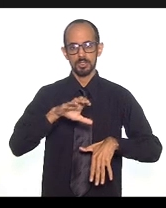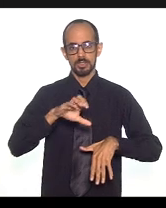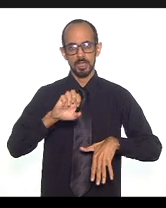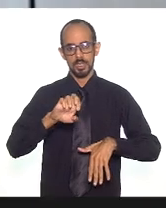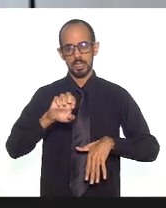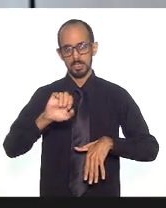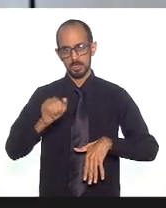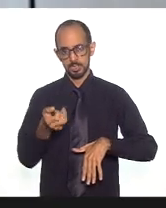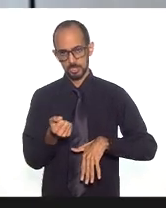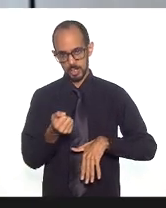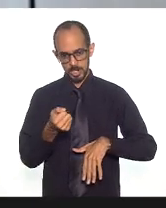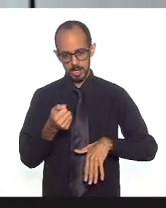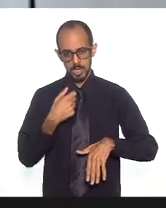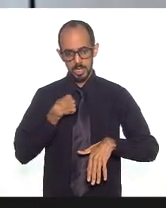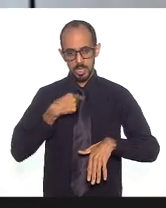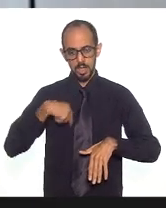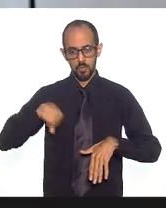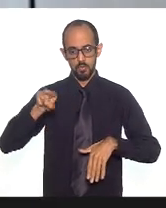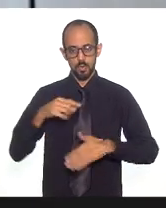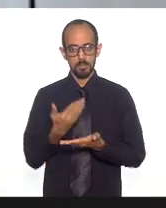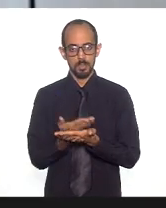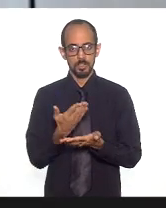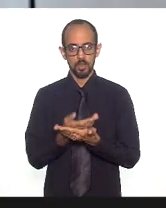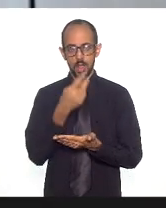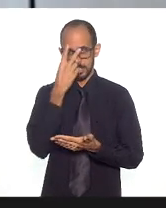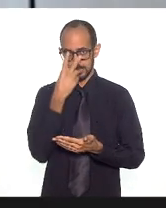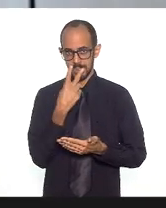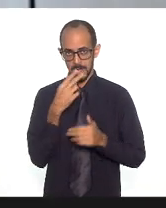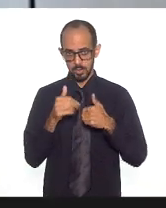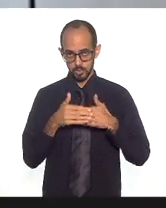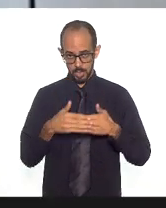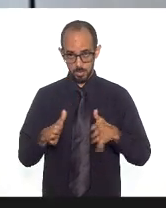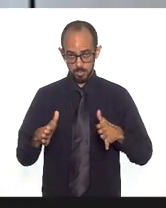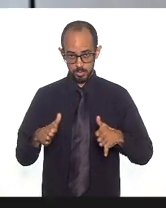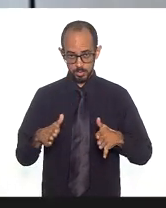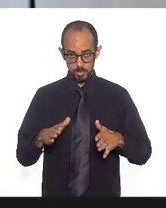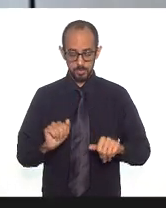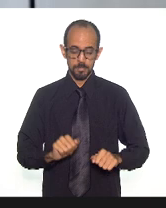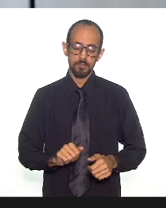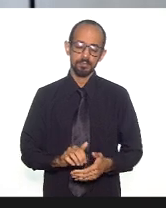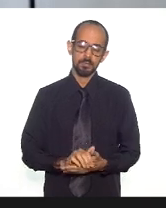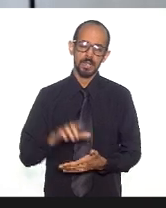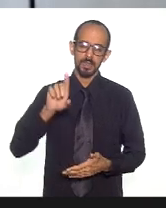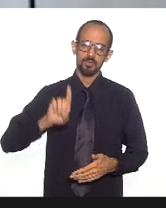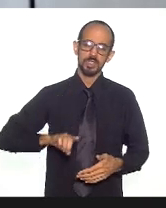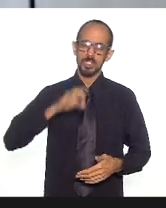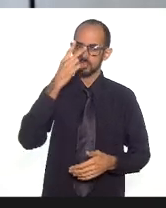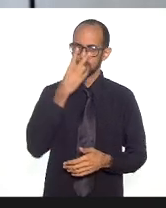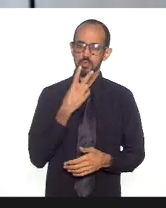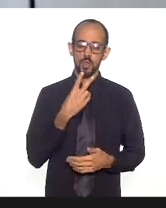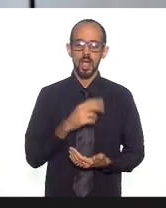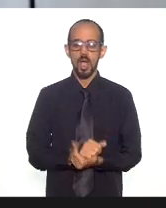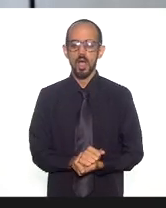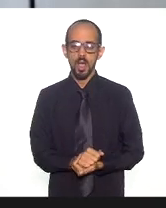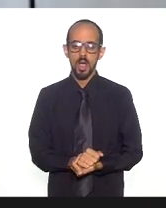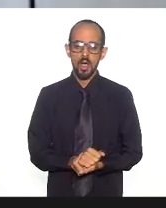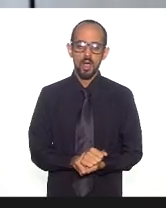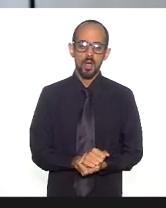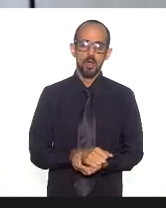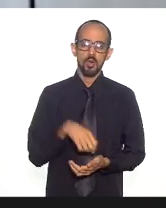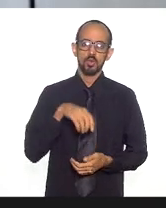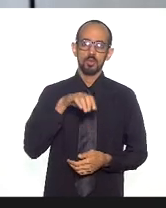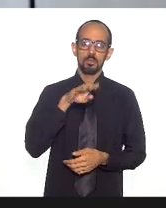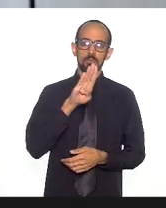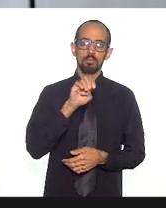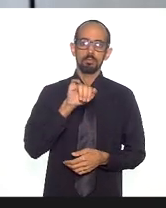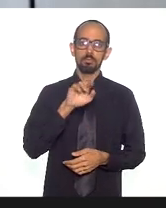uma escola para cegos, que me parece que tinha vindo da... para deficientes visuais, que tinha vindo da Benjamin Constant, e